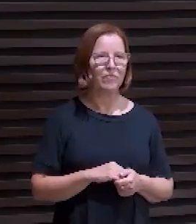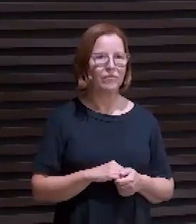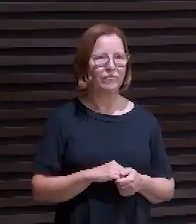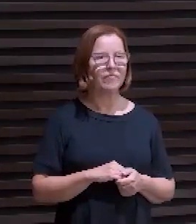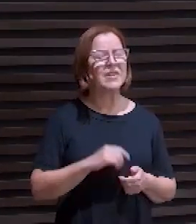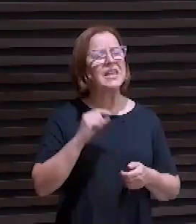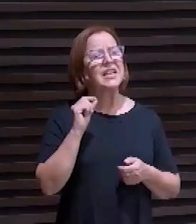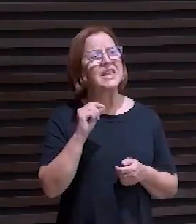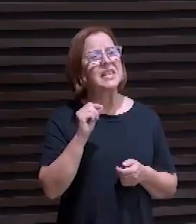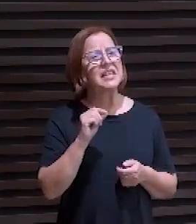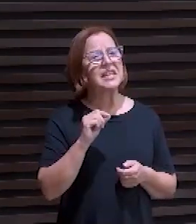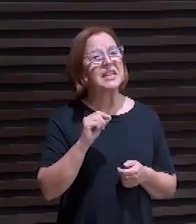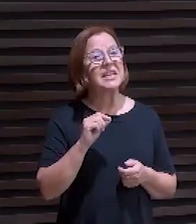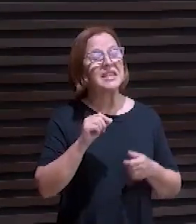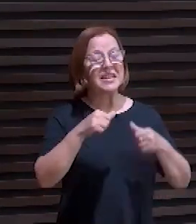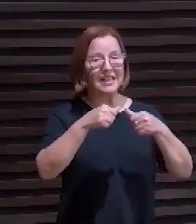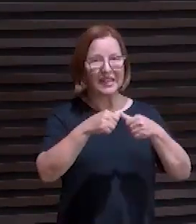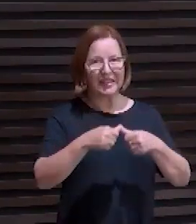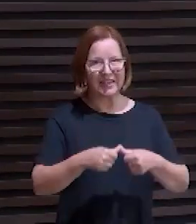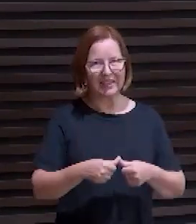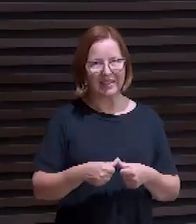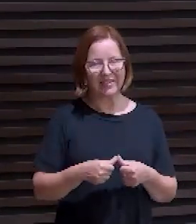Quem é esse